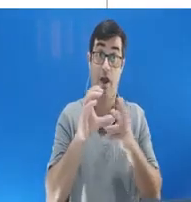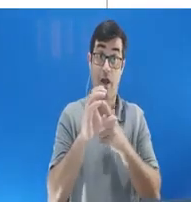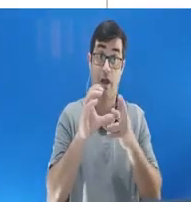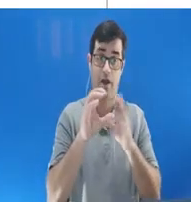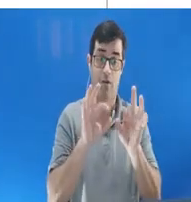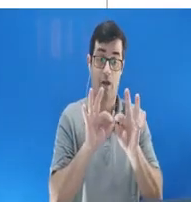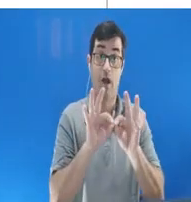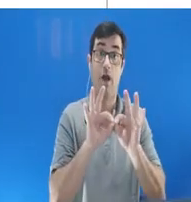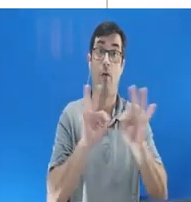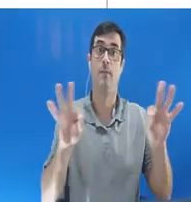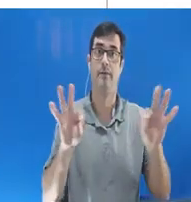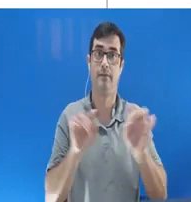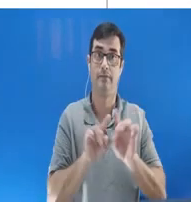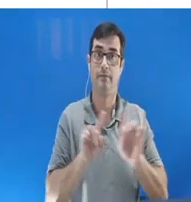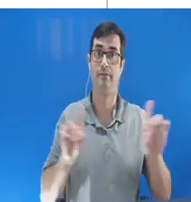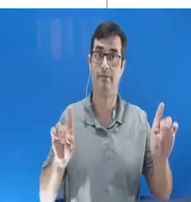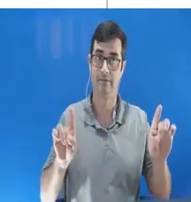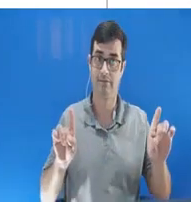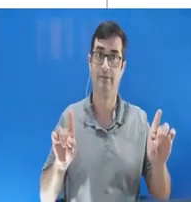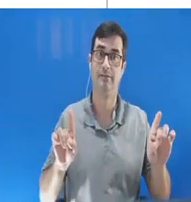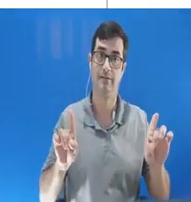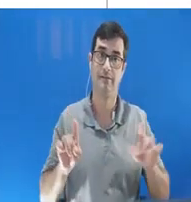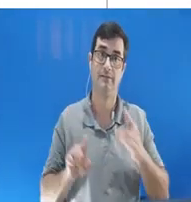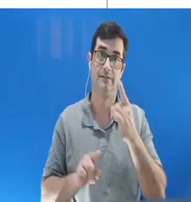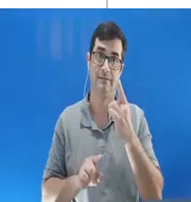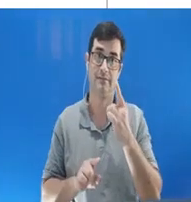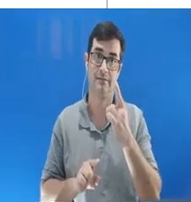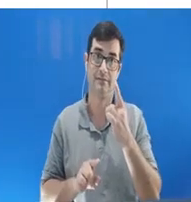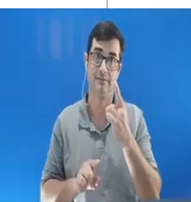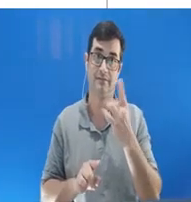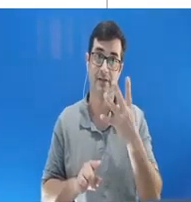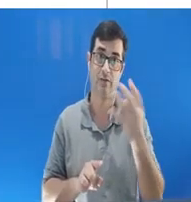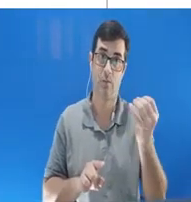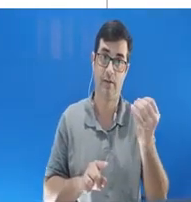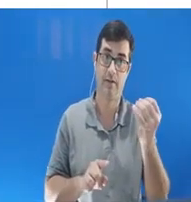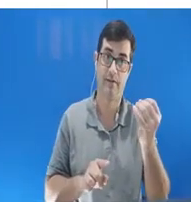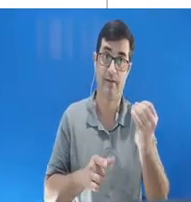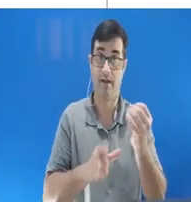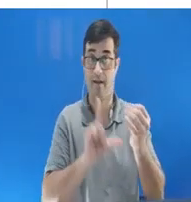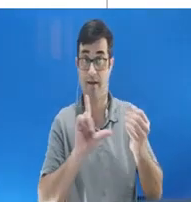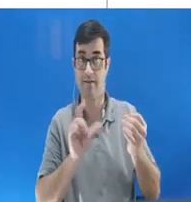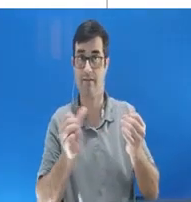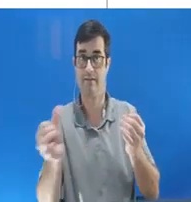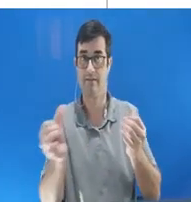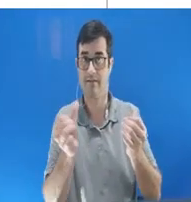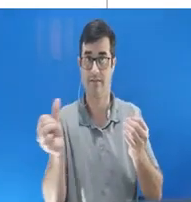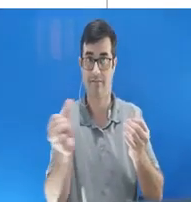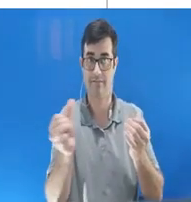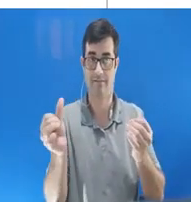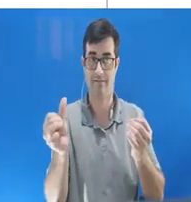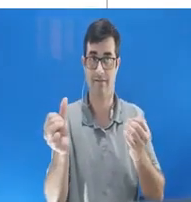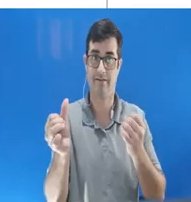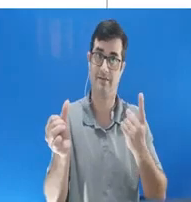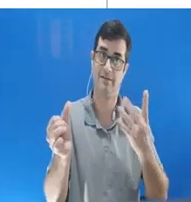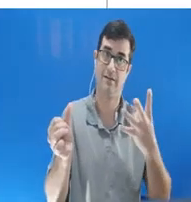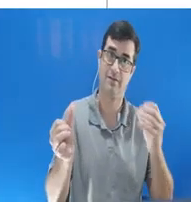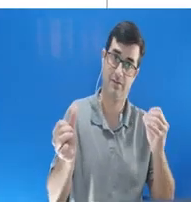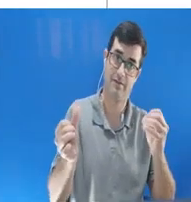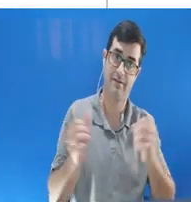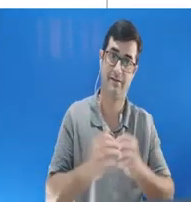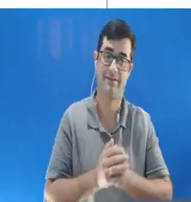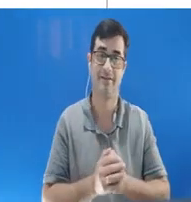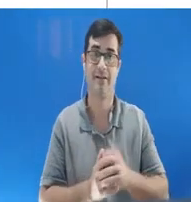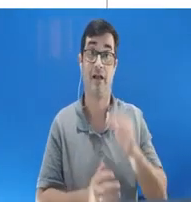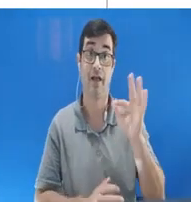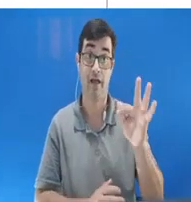raio, né, de 66 para 140. A mesma coisa a gente vai observar aqui para o flúor.